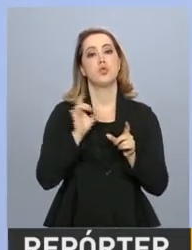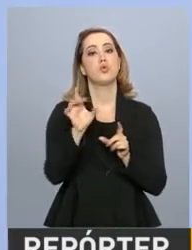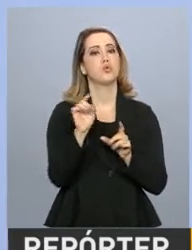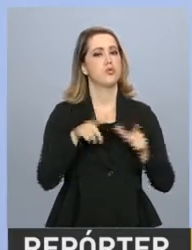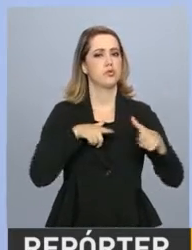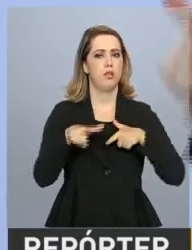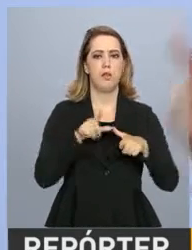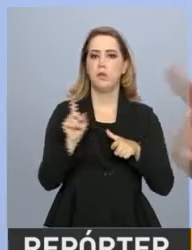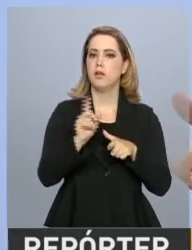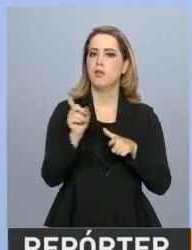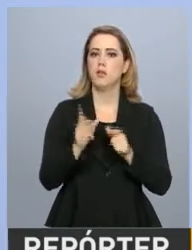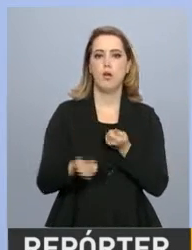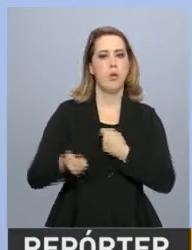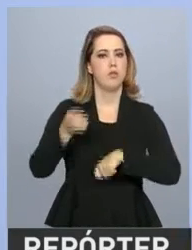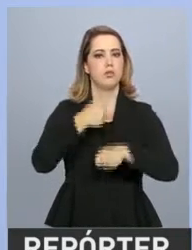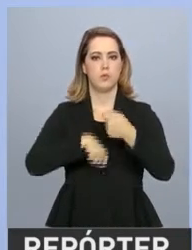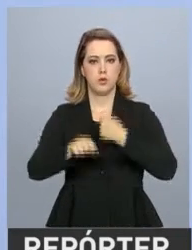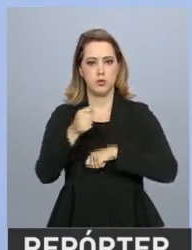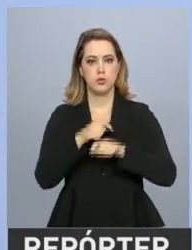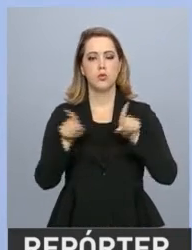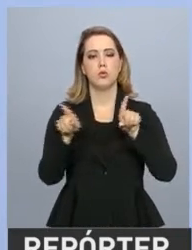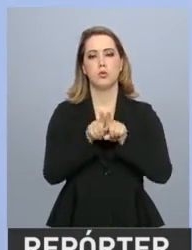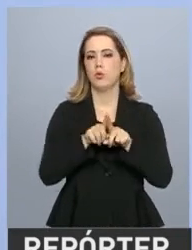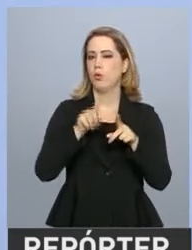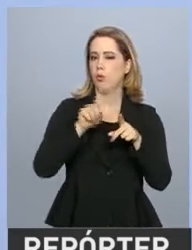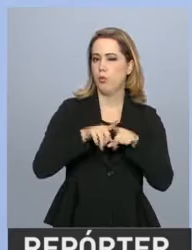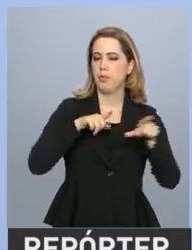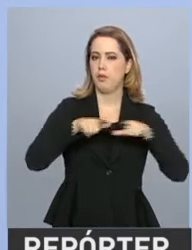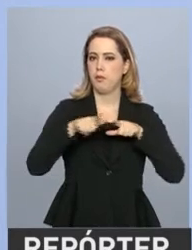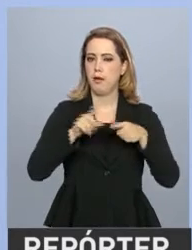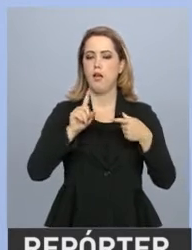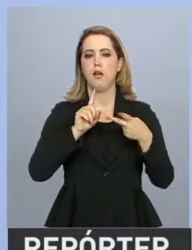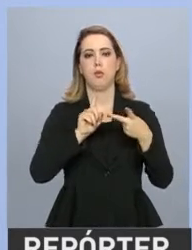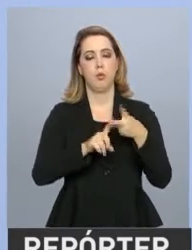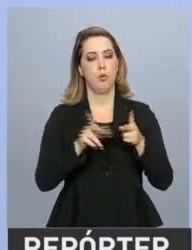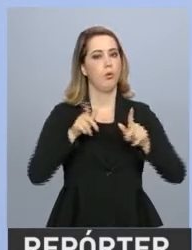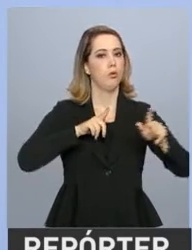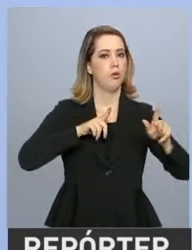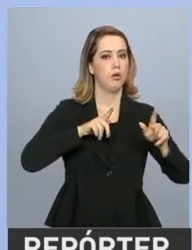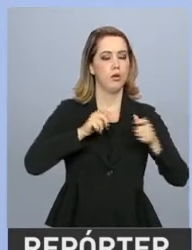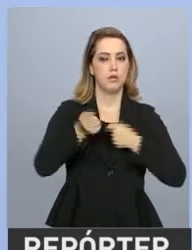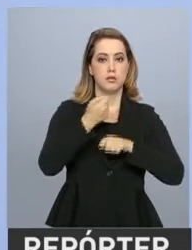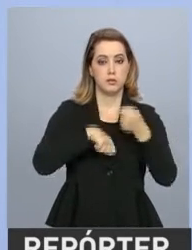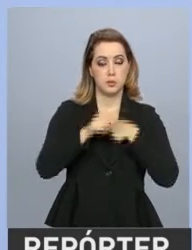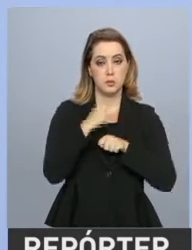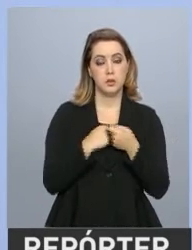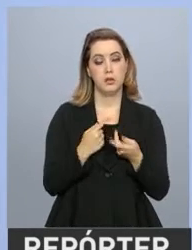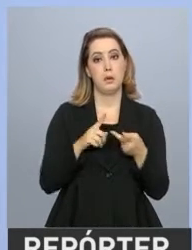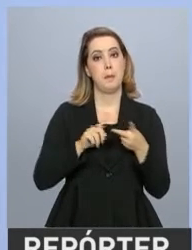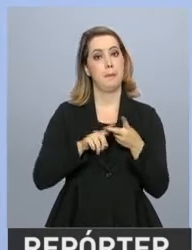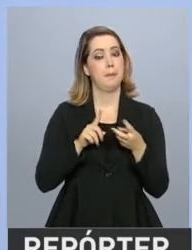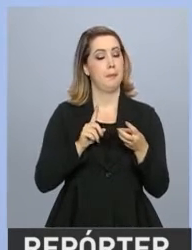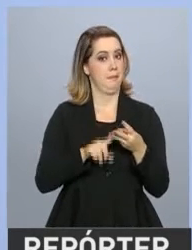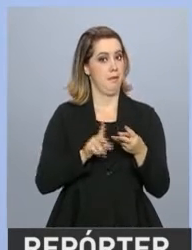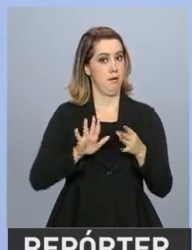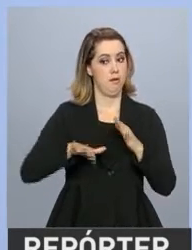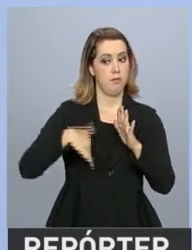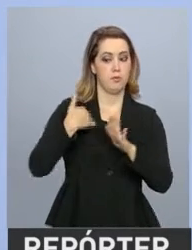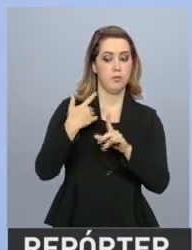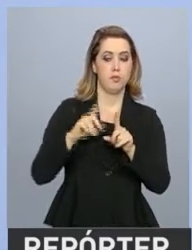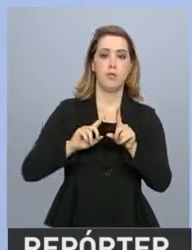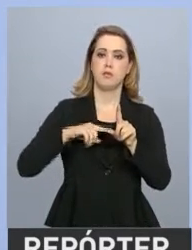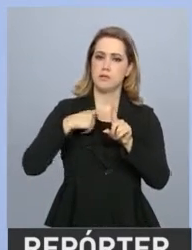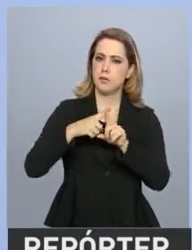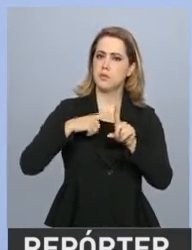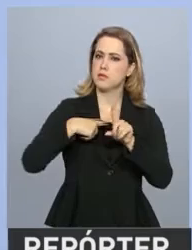atividade econômica e é algo fundamental para qualquer país qualquer sociedade mas cada vez mais nas economias modernas